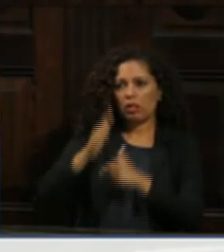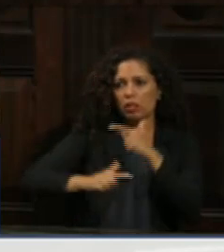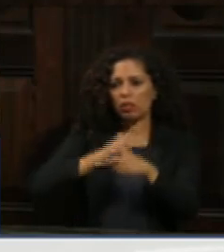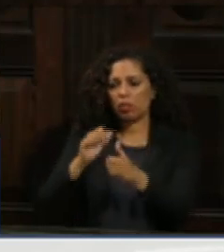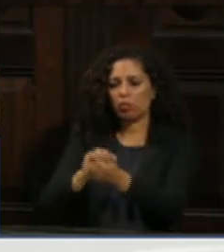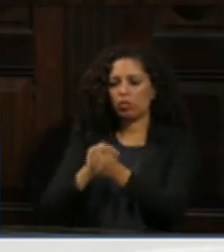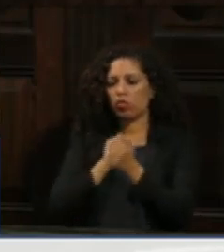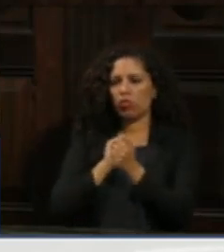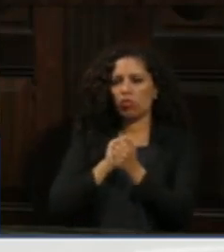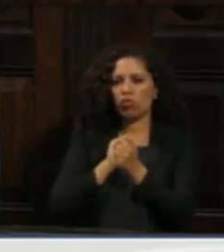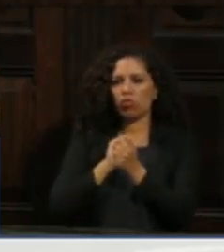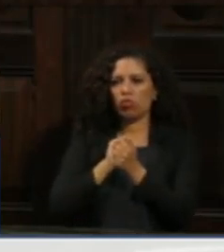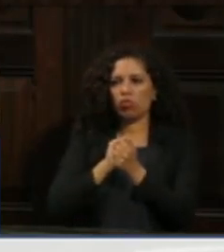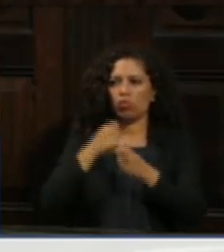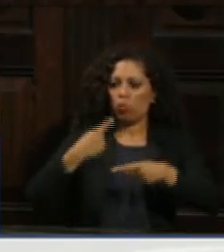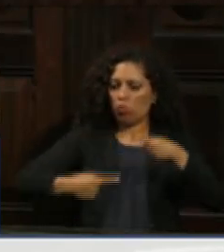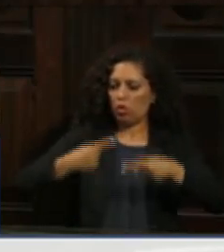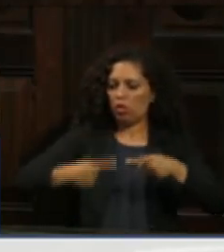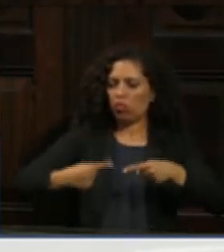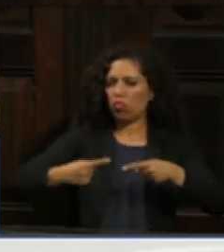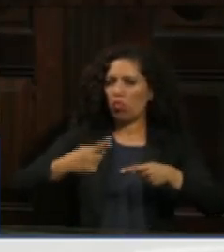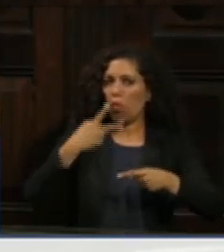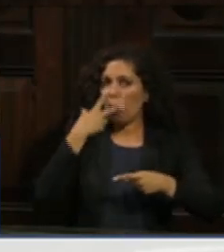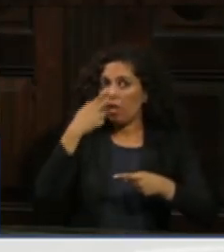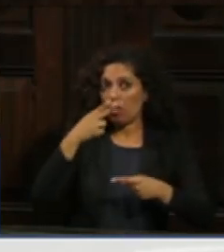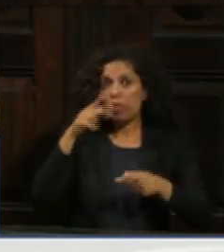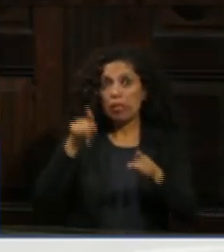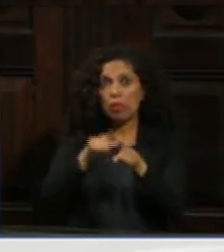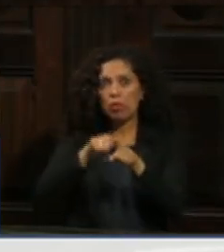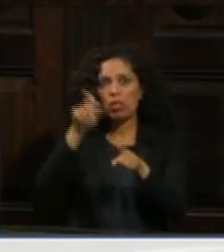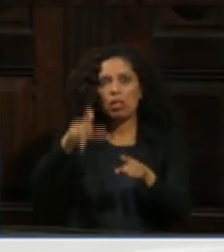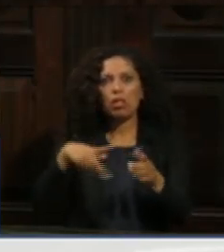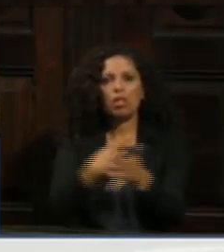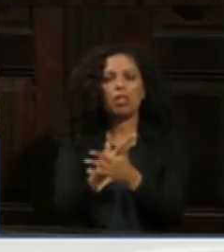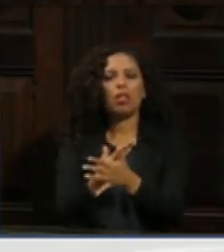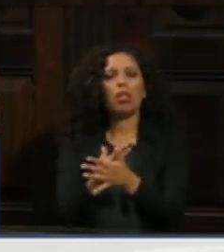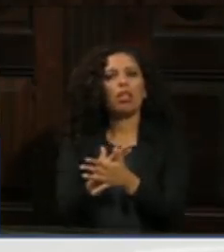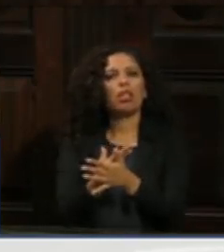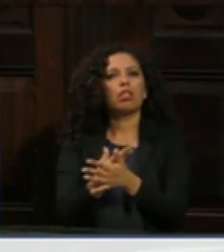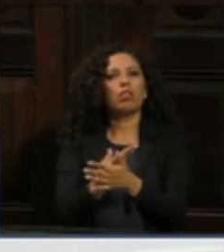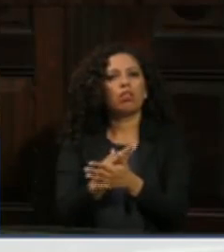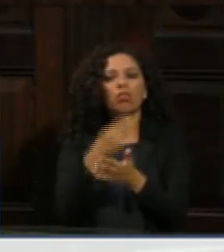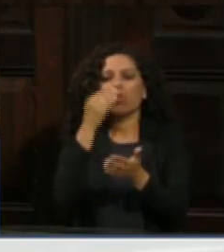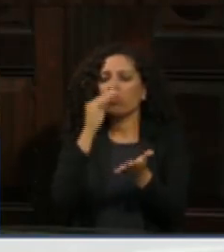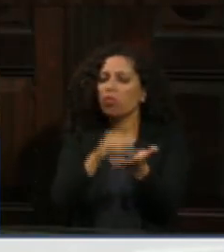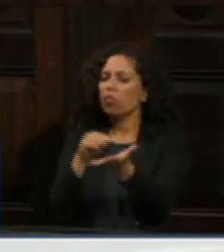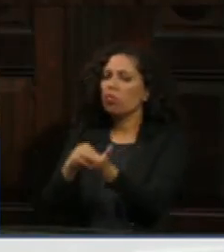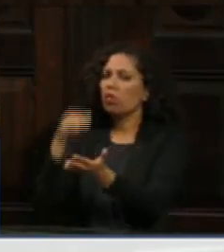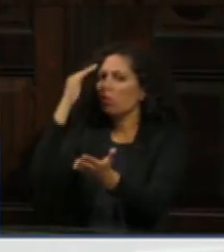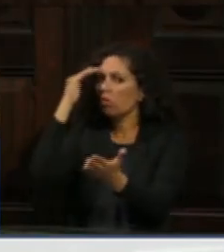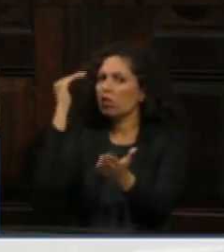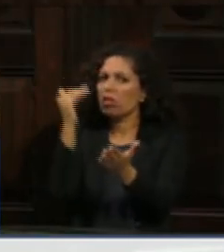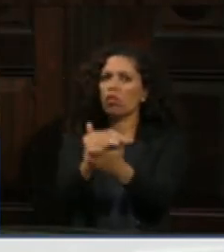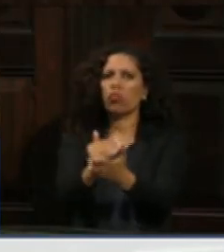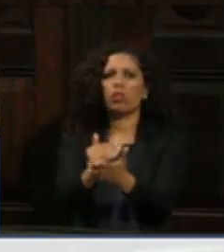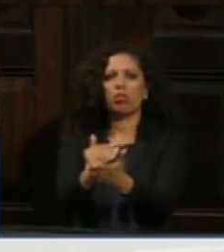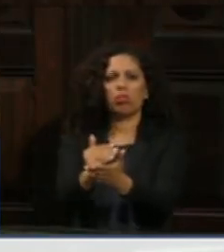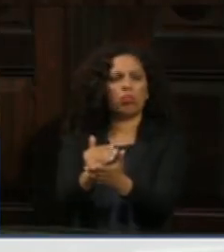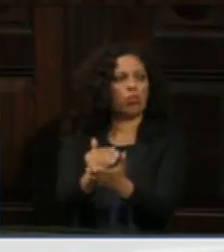esclarecer uma outra movimentação. Ok, cada um que esclareça. Agora, você